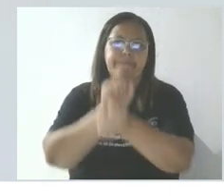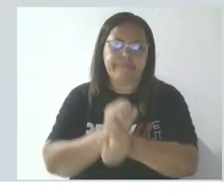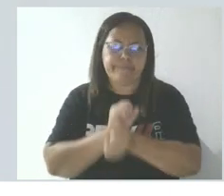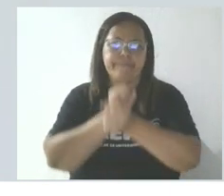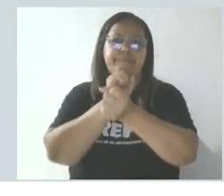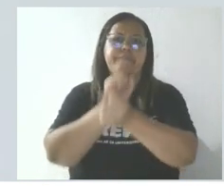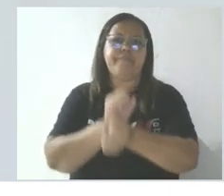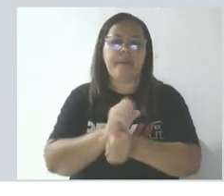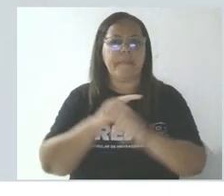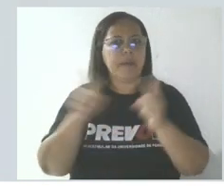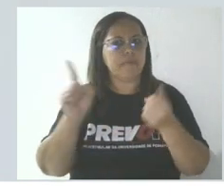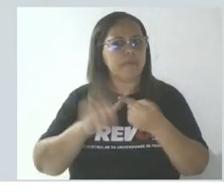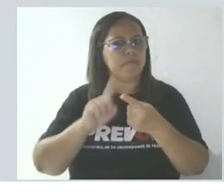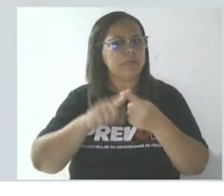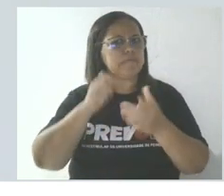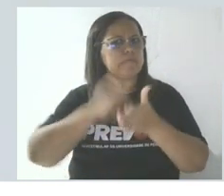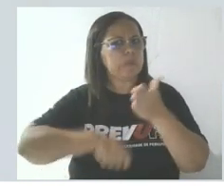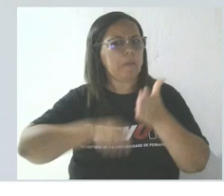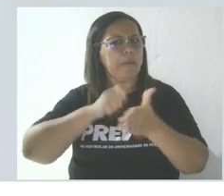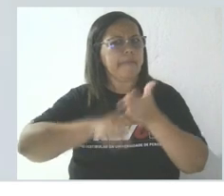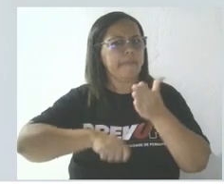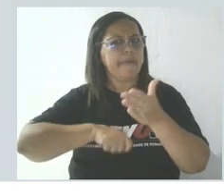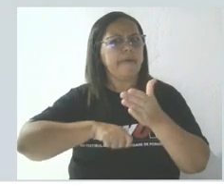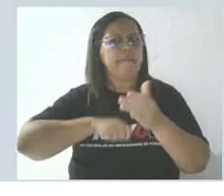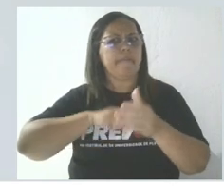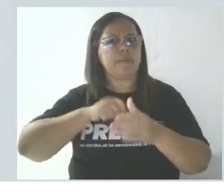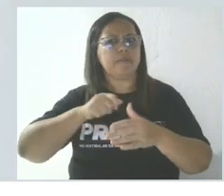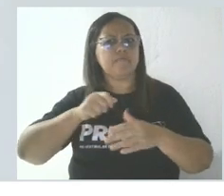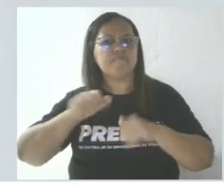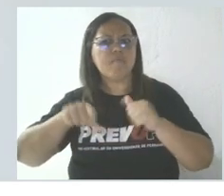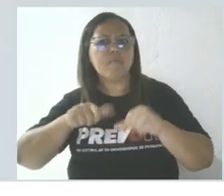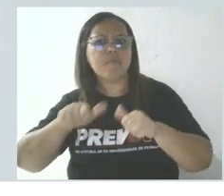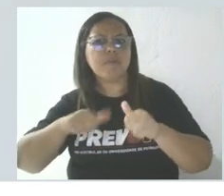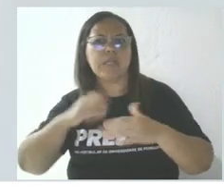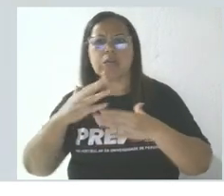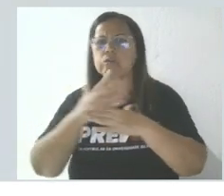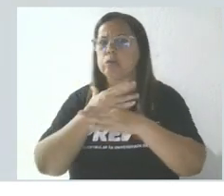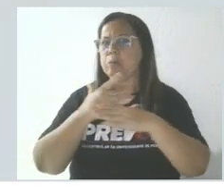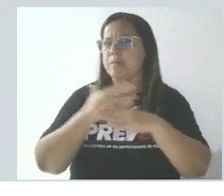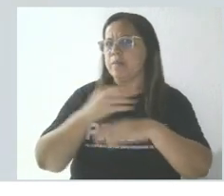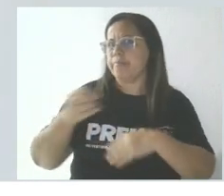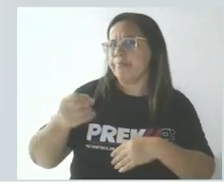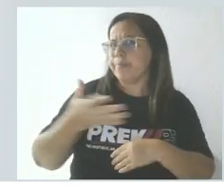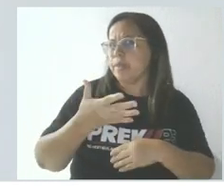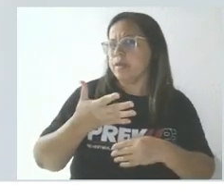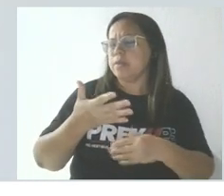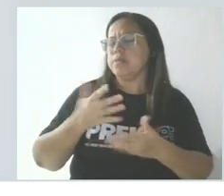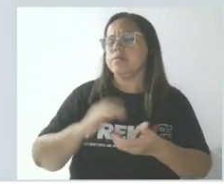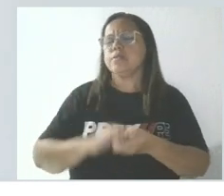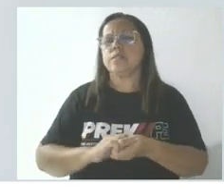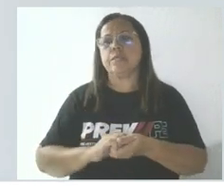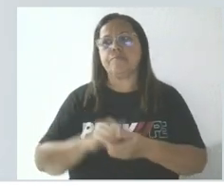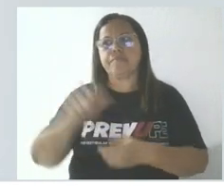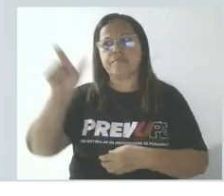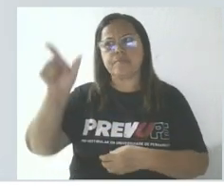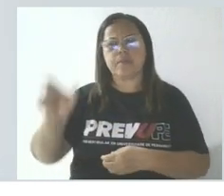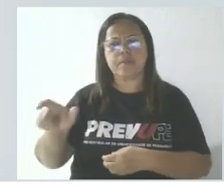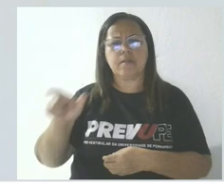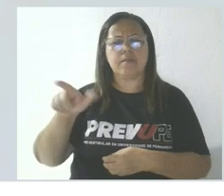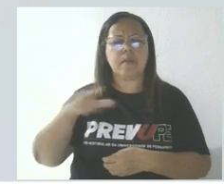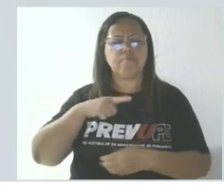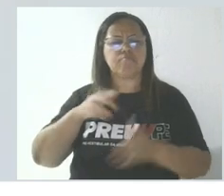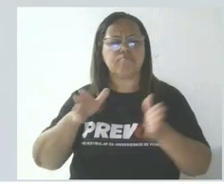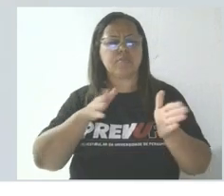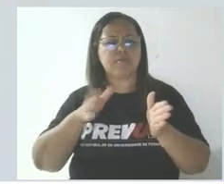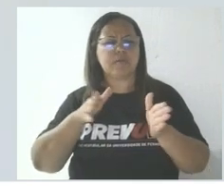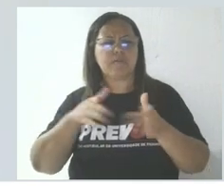viciava tentativas de modernização e urbanização né Eh o machado ele vai experimentar um período tumultuado